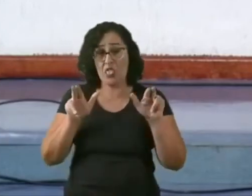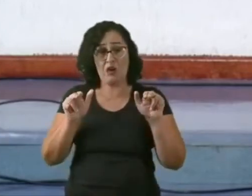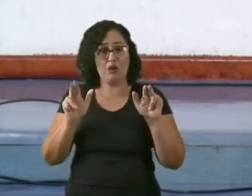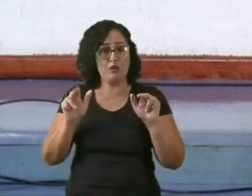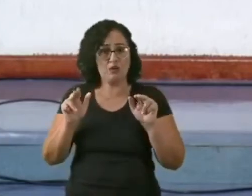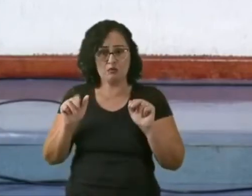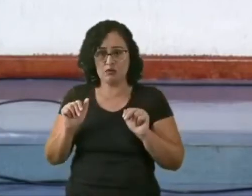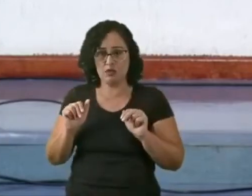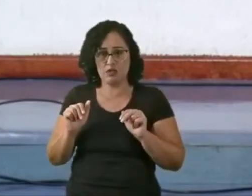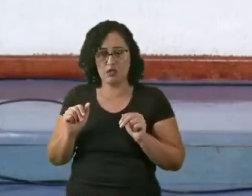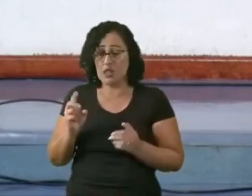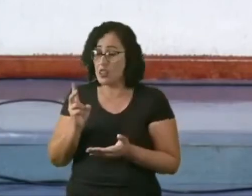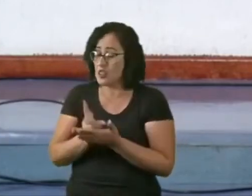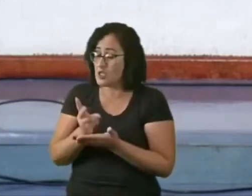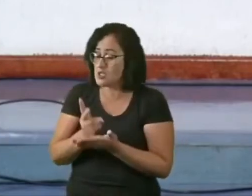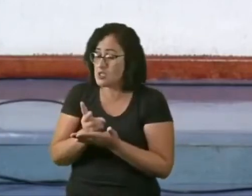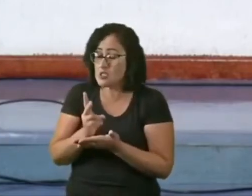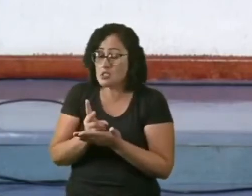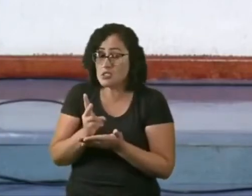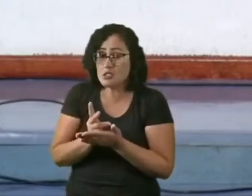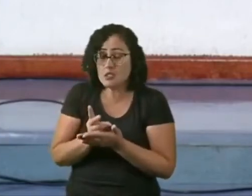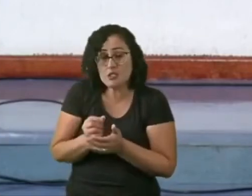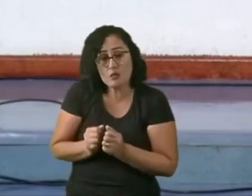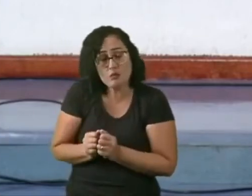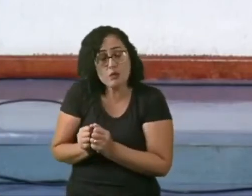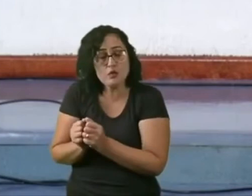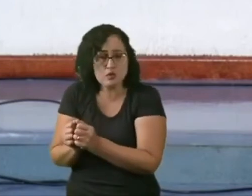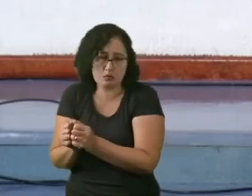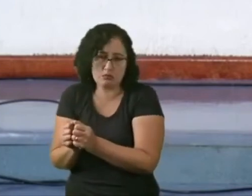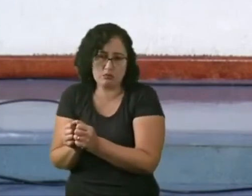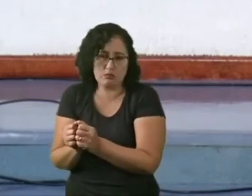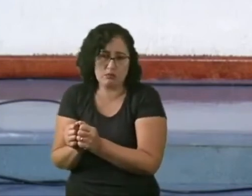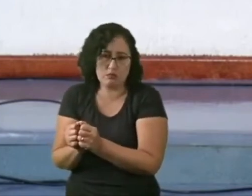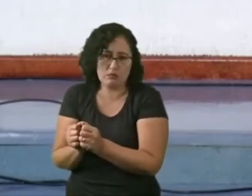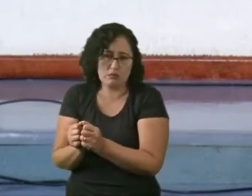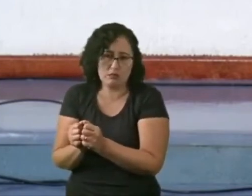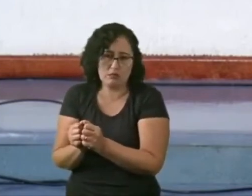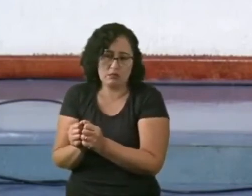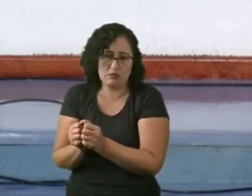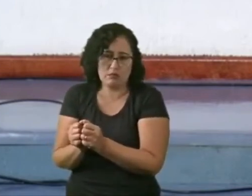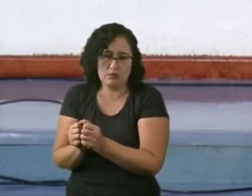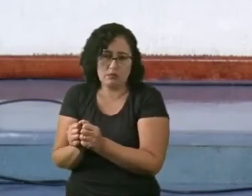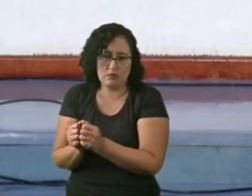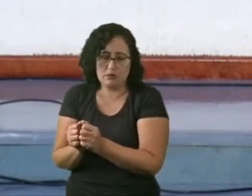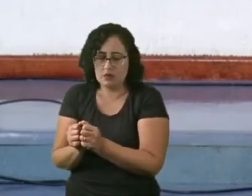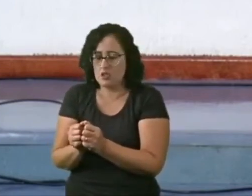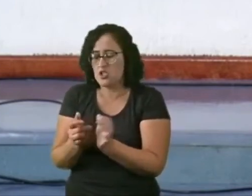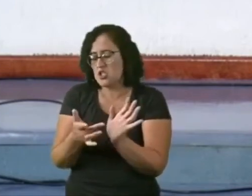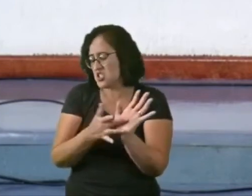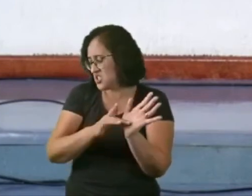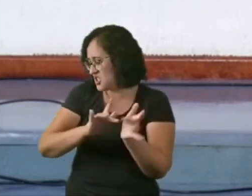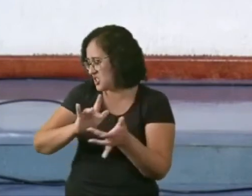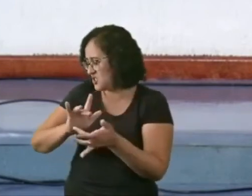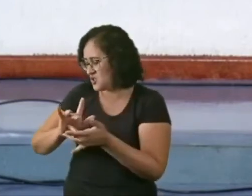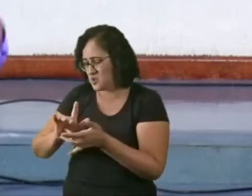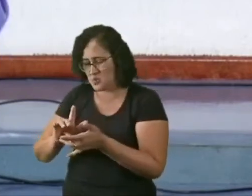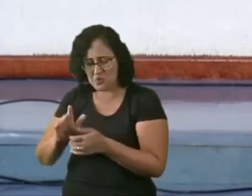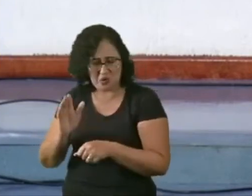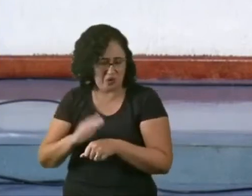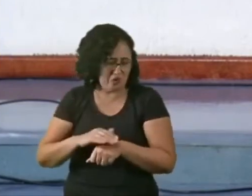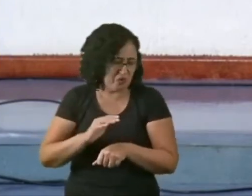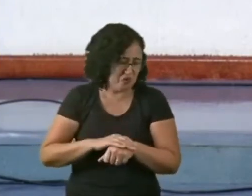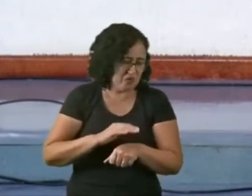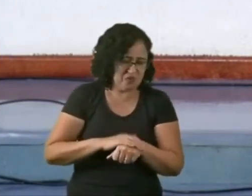Como diz uma canção que nós cantamos, esse pastor, ele escala montanhas, ele